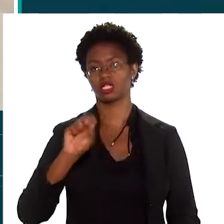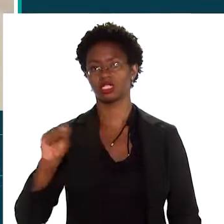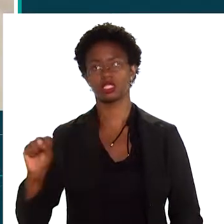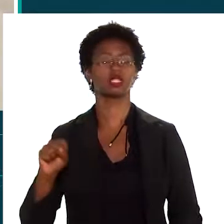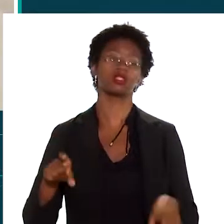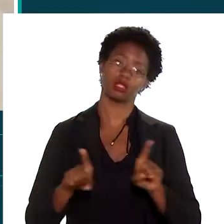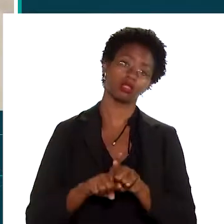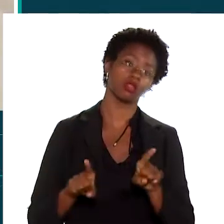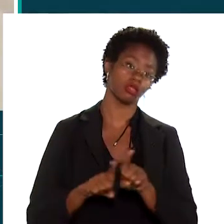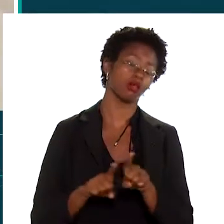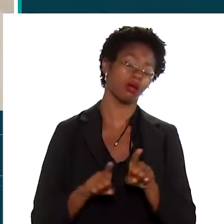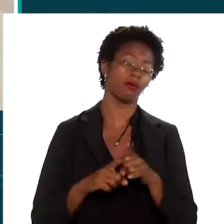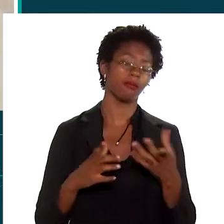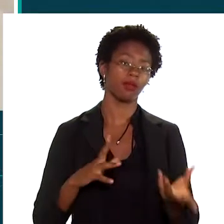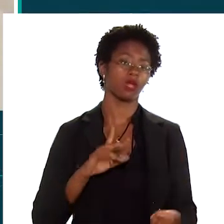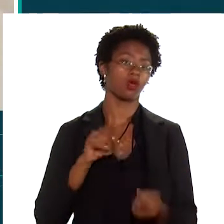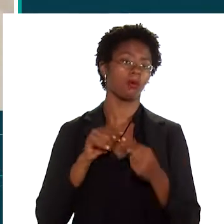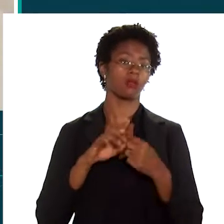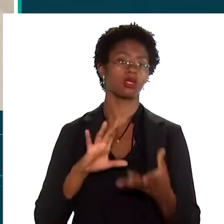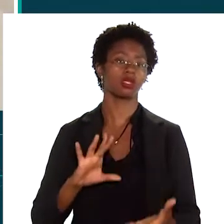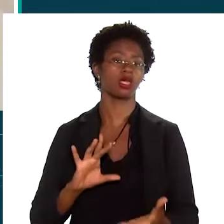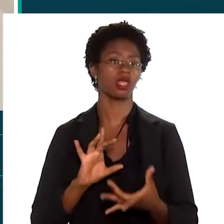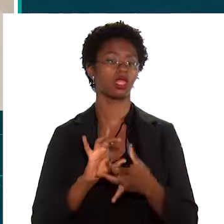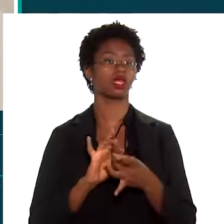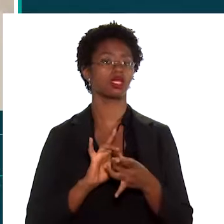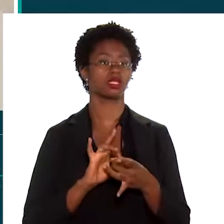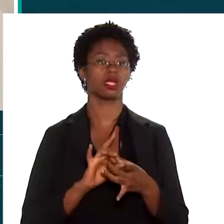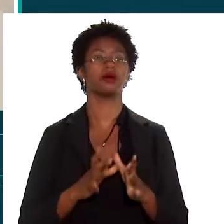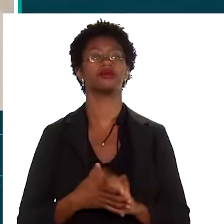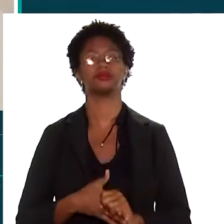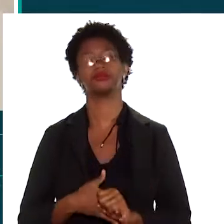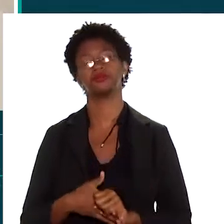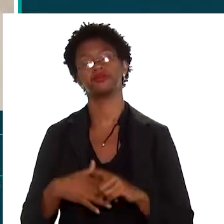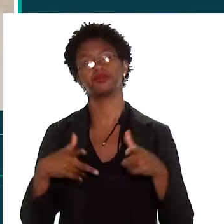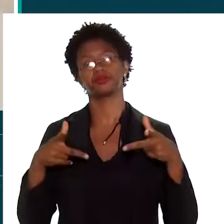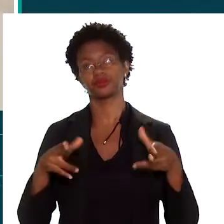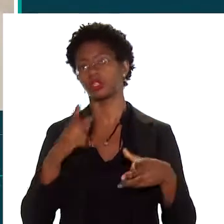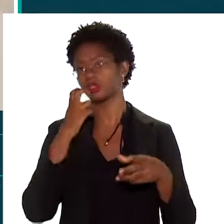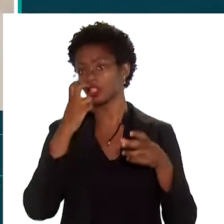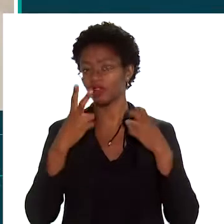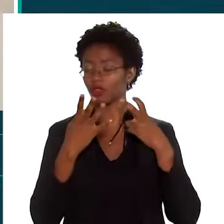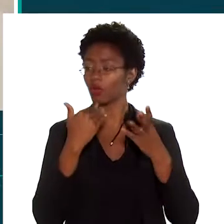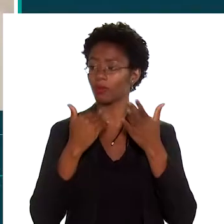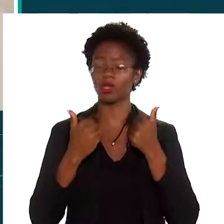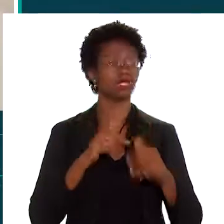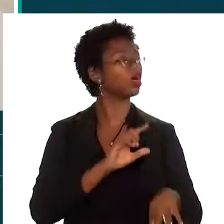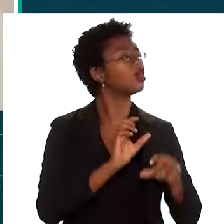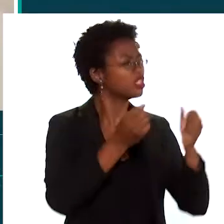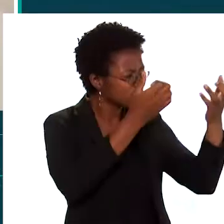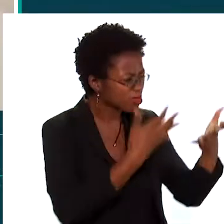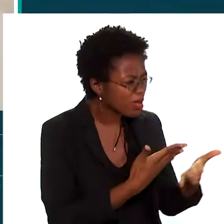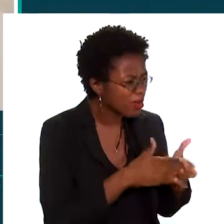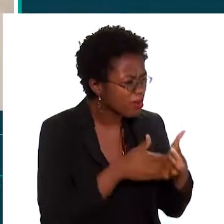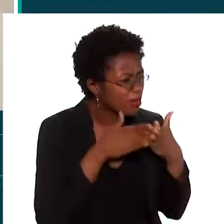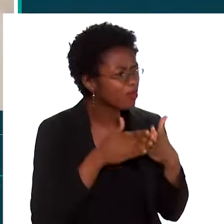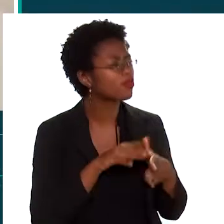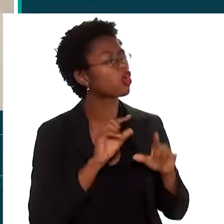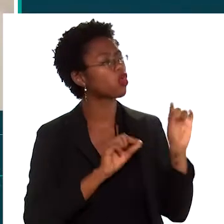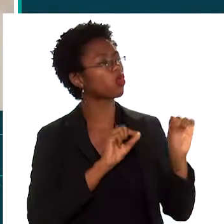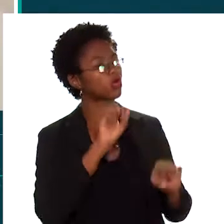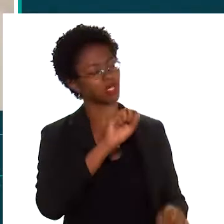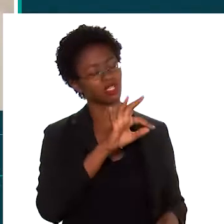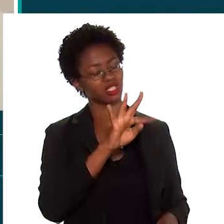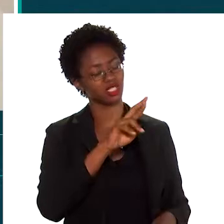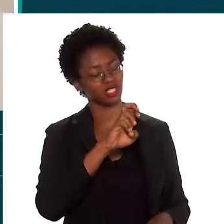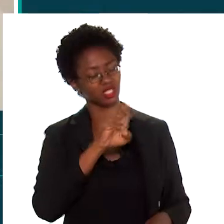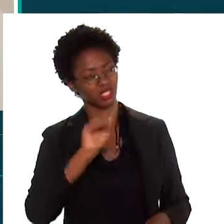emocional leva também ao estresse oxidativo, mas eu estou falando de fatores como consumo de produtos... Explicam para a gente o que é